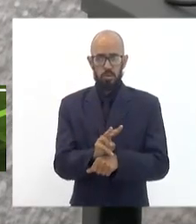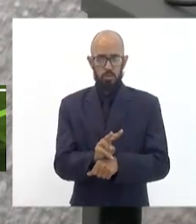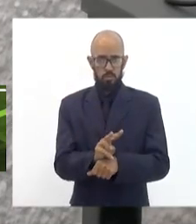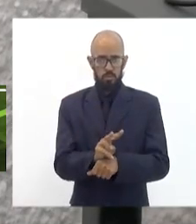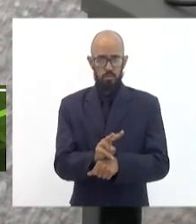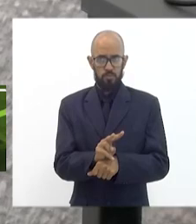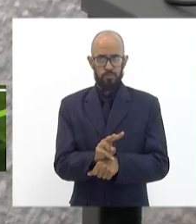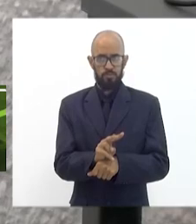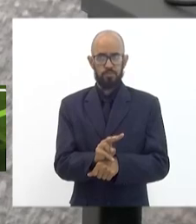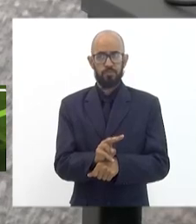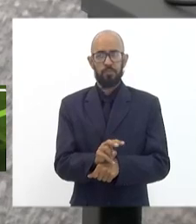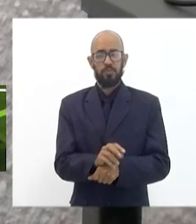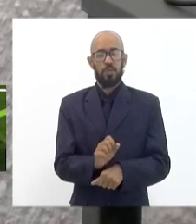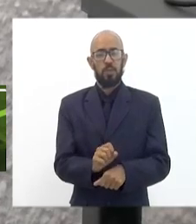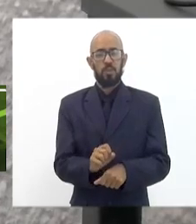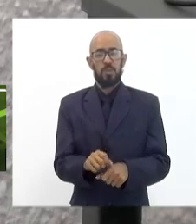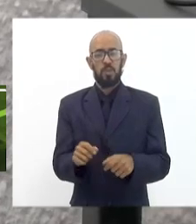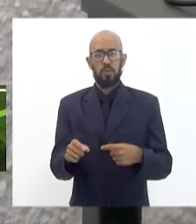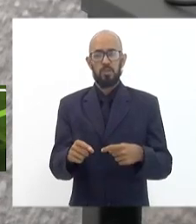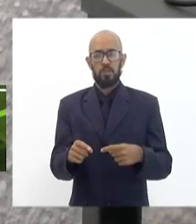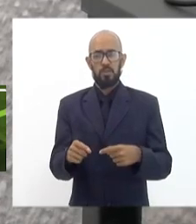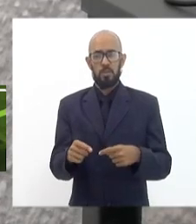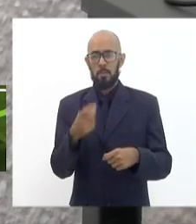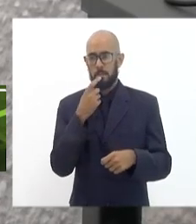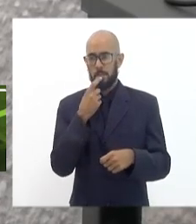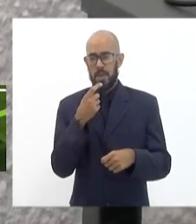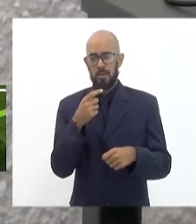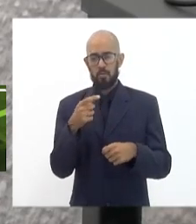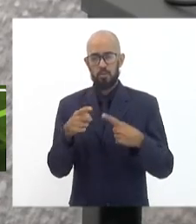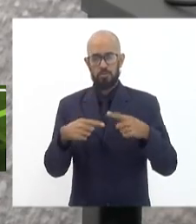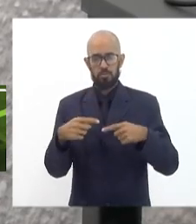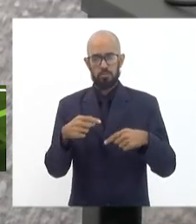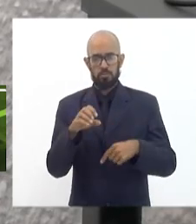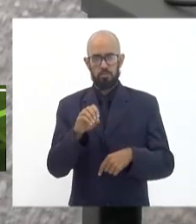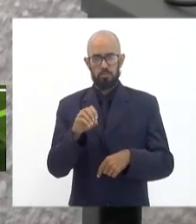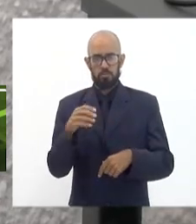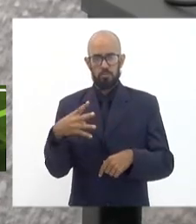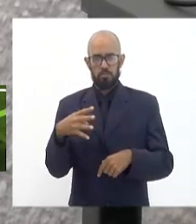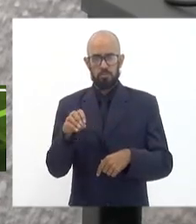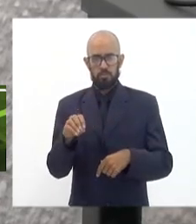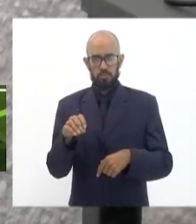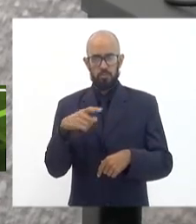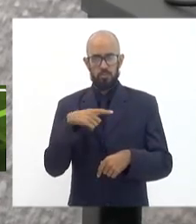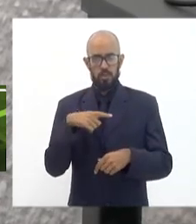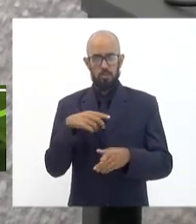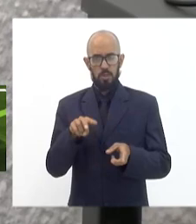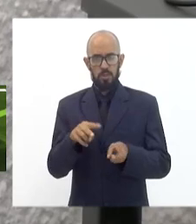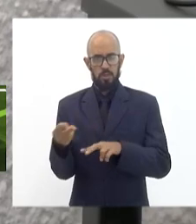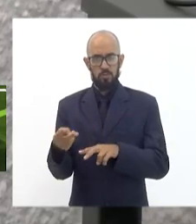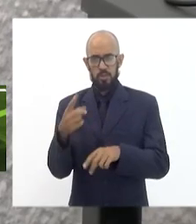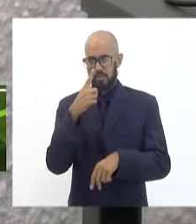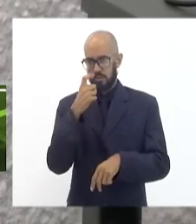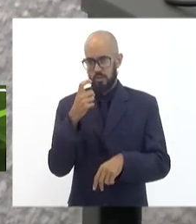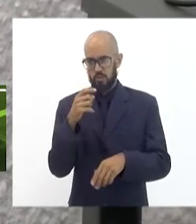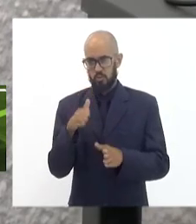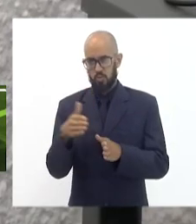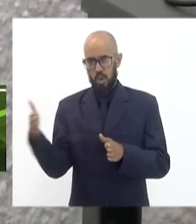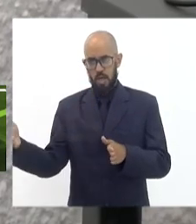está colocando hoje na margem da 040 que é um imóvel da Prefeitura e tem uma estação de transferência de lixo do lado